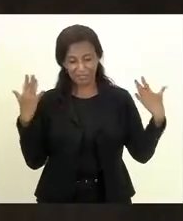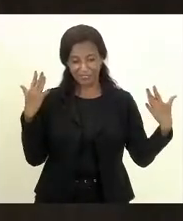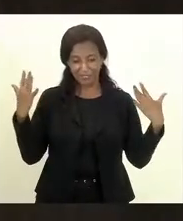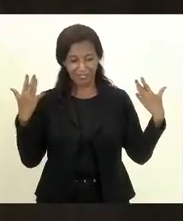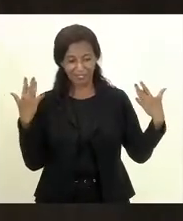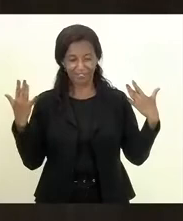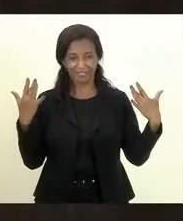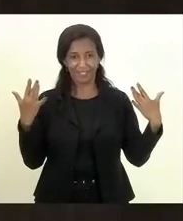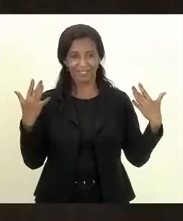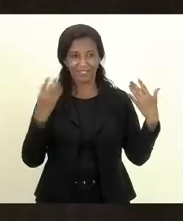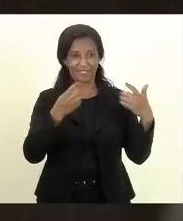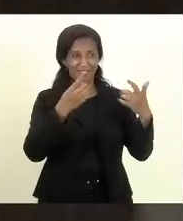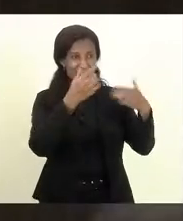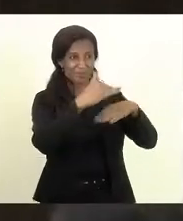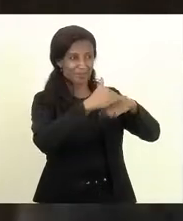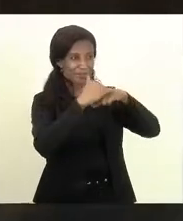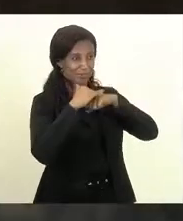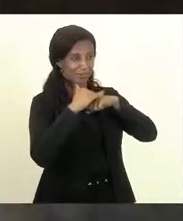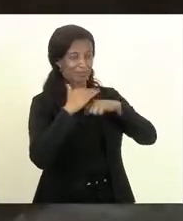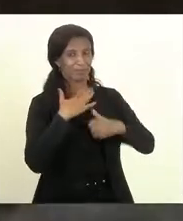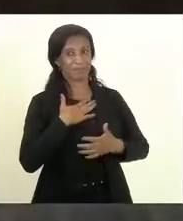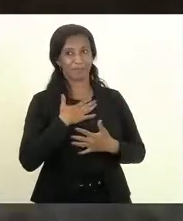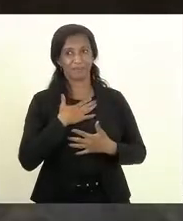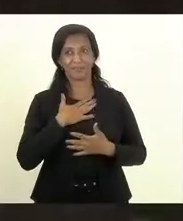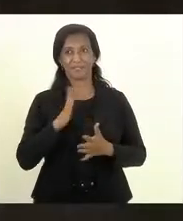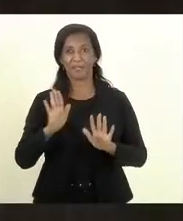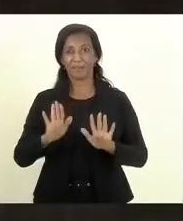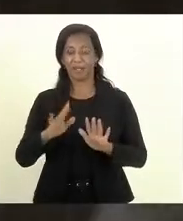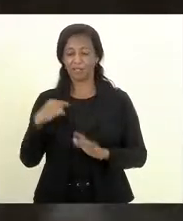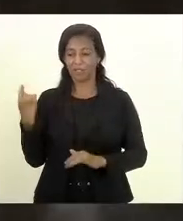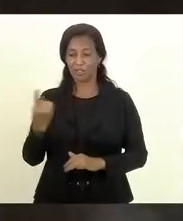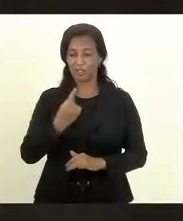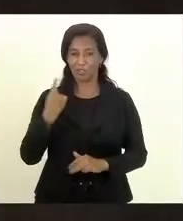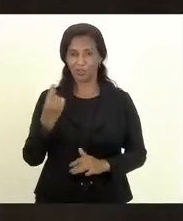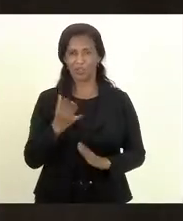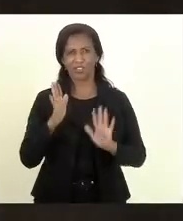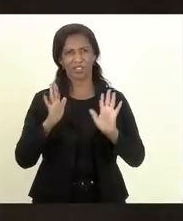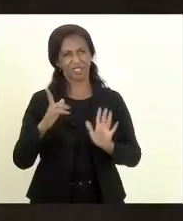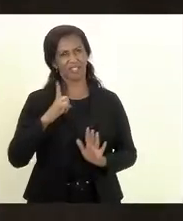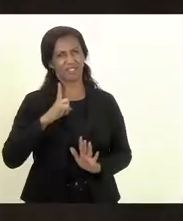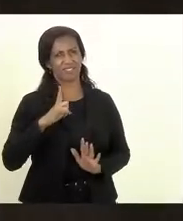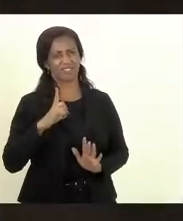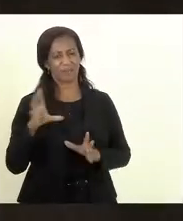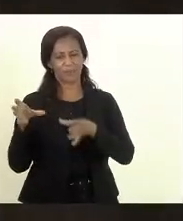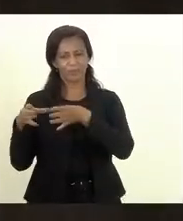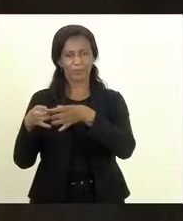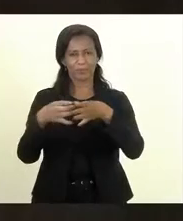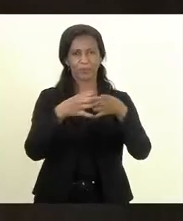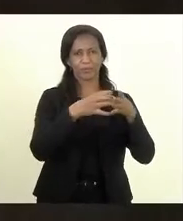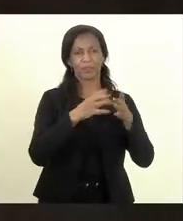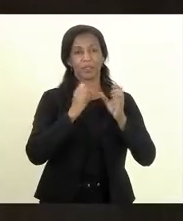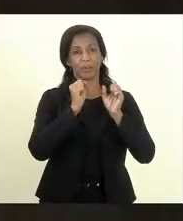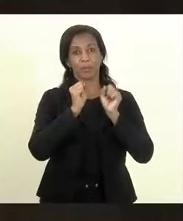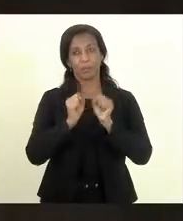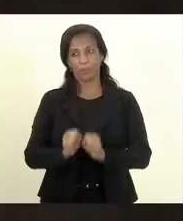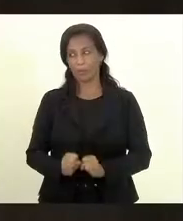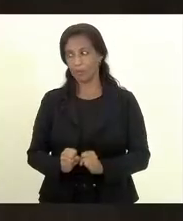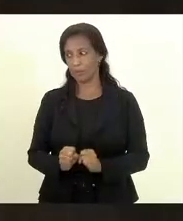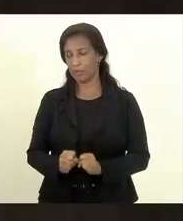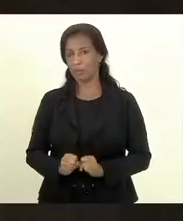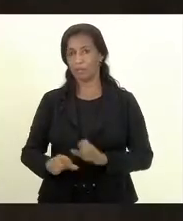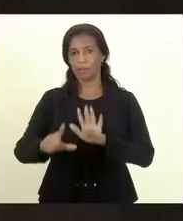que ele falou comigo, mas nós já temos vários órgãos e poder. Nós temos